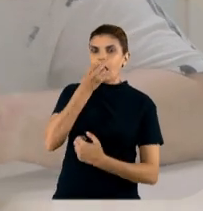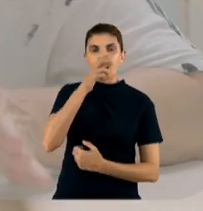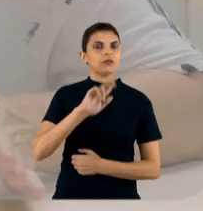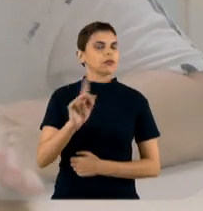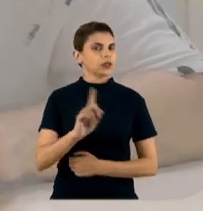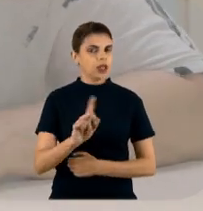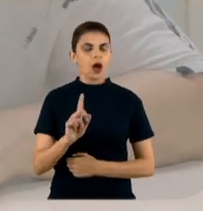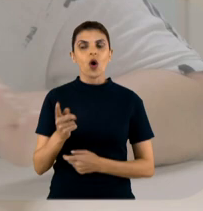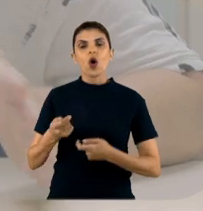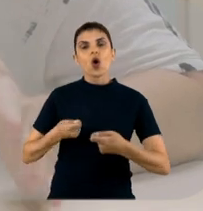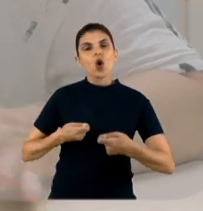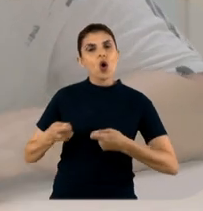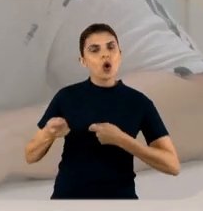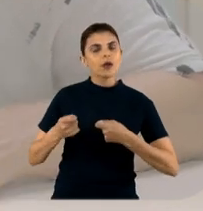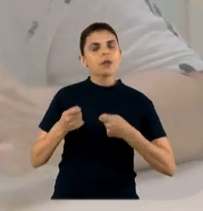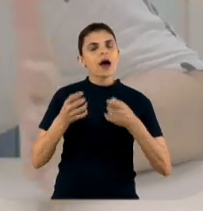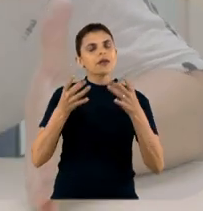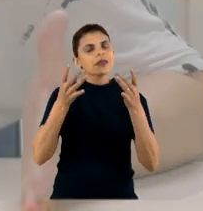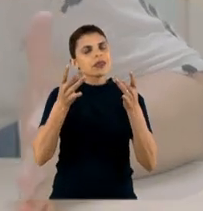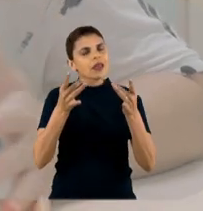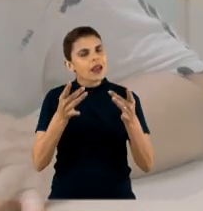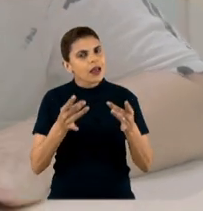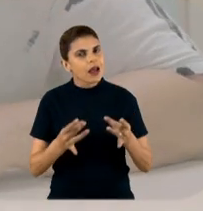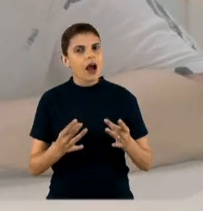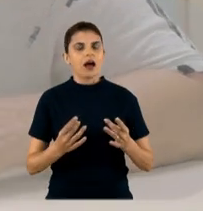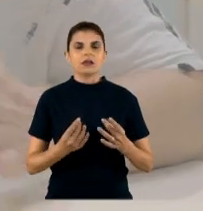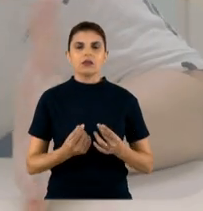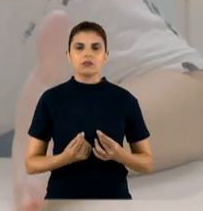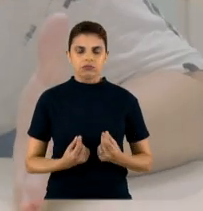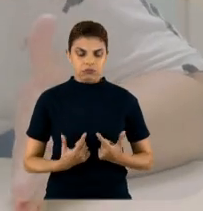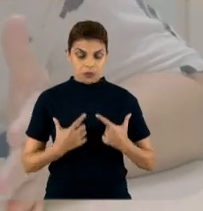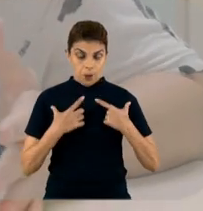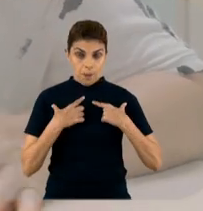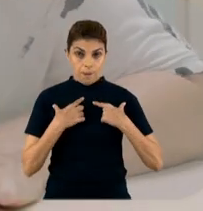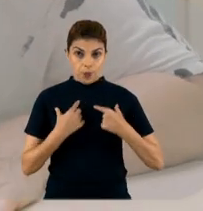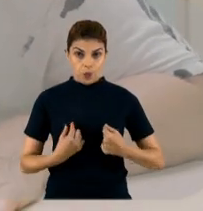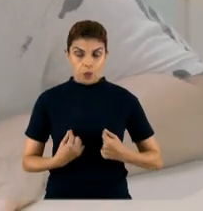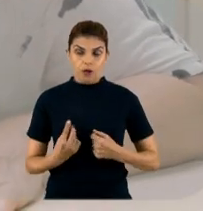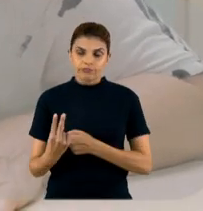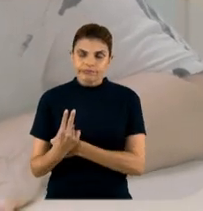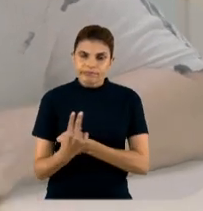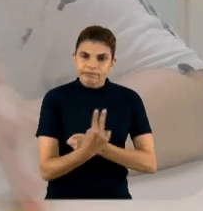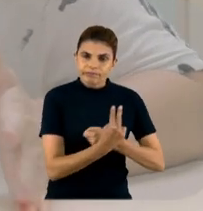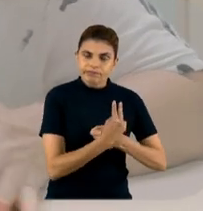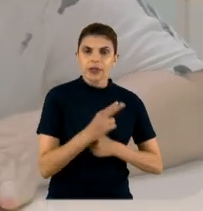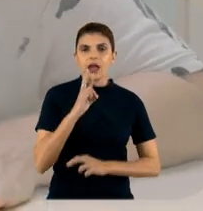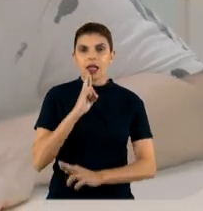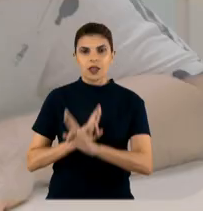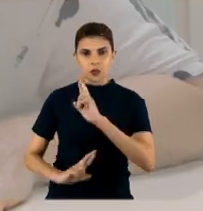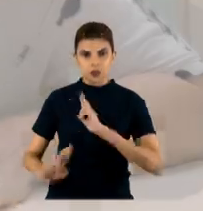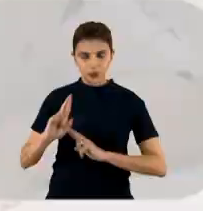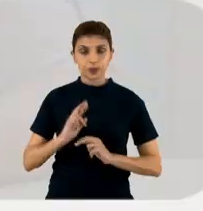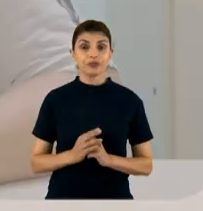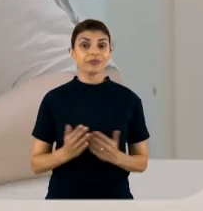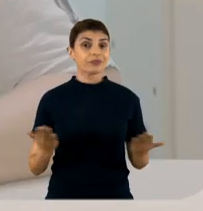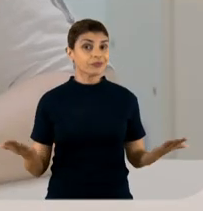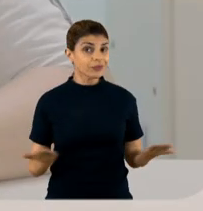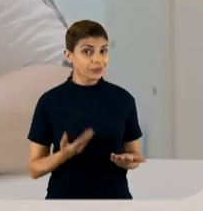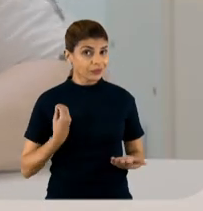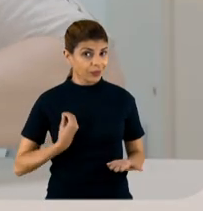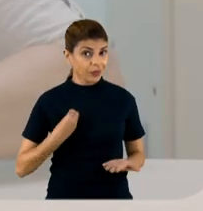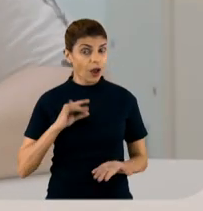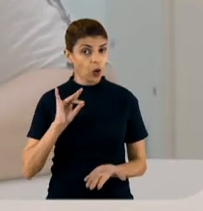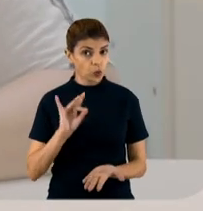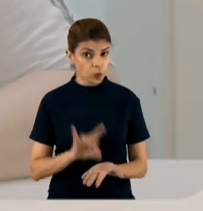E você ter essa ventilação controlada o mais delicada possível ao pulmão para preservar eh essa resposta do pulmão